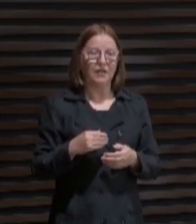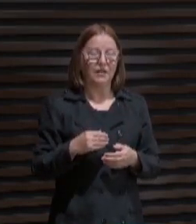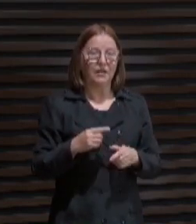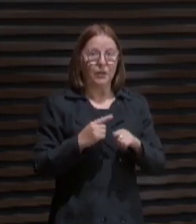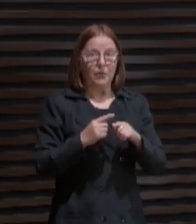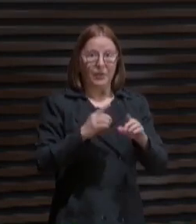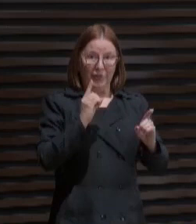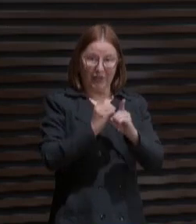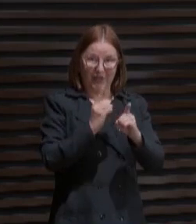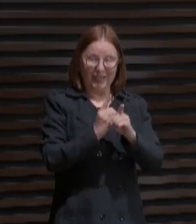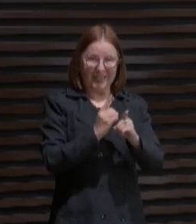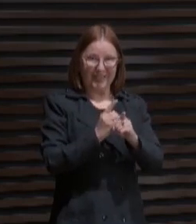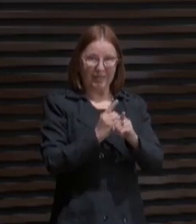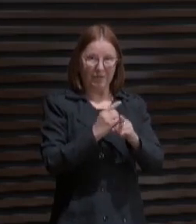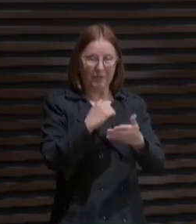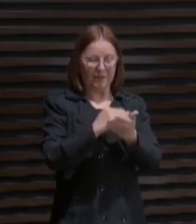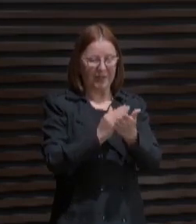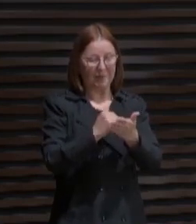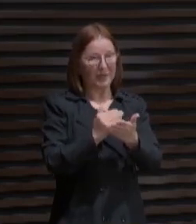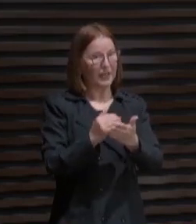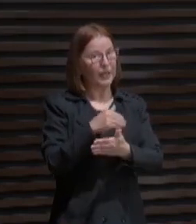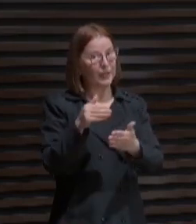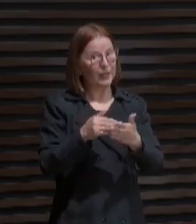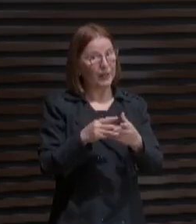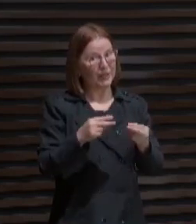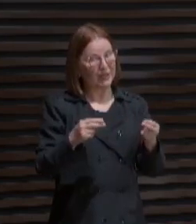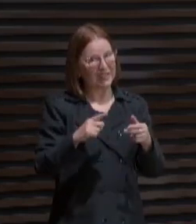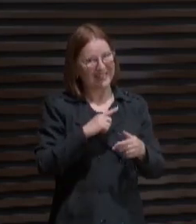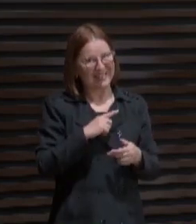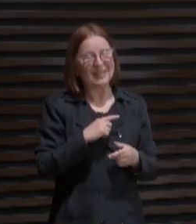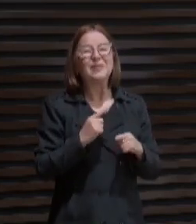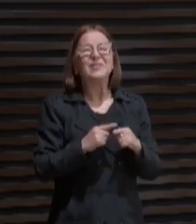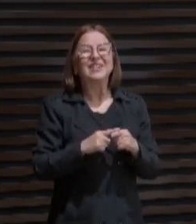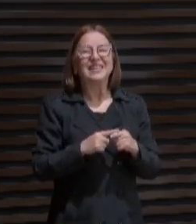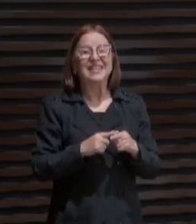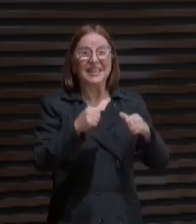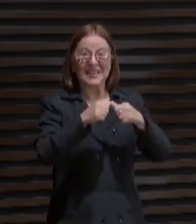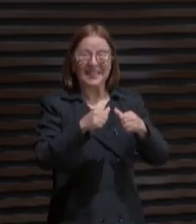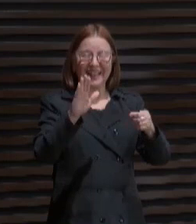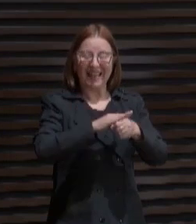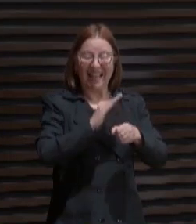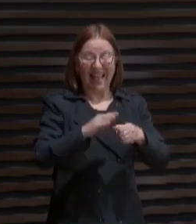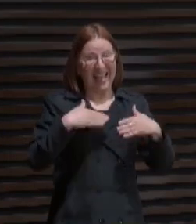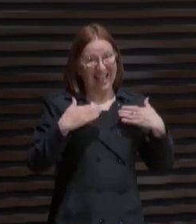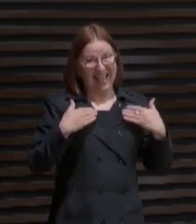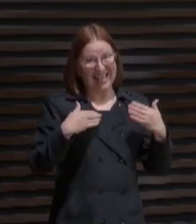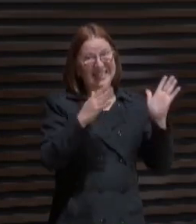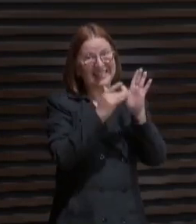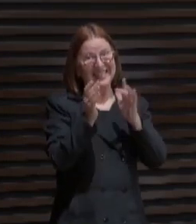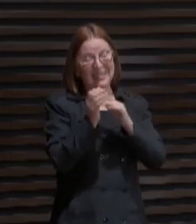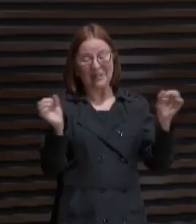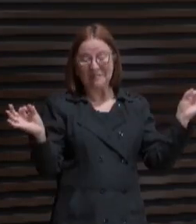era comum. Por quê? Porque eles estavam plenos de alegria. Jesus era completo na vida